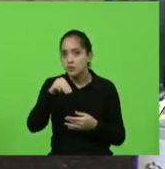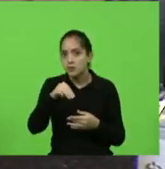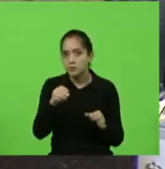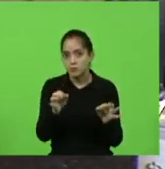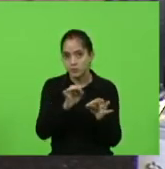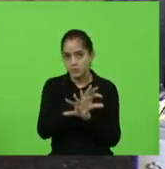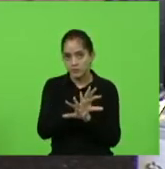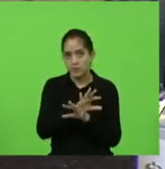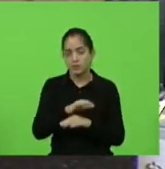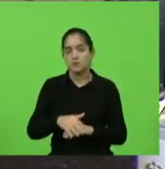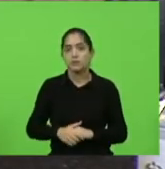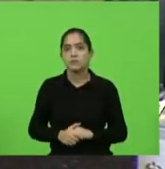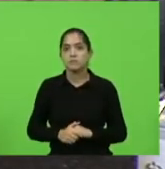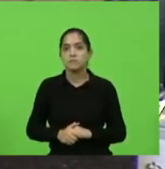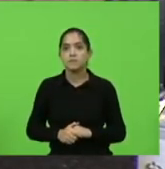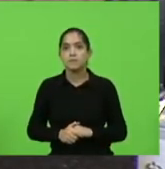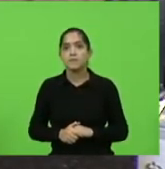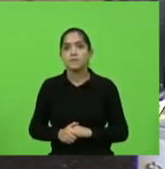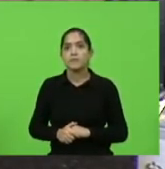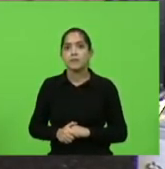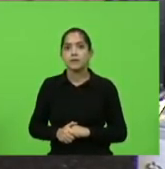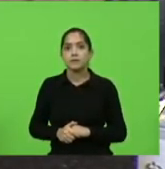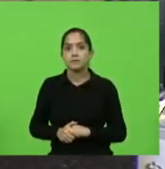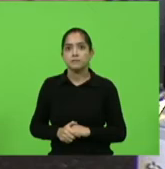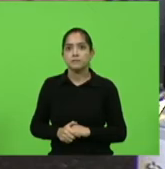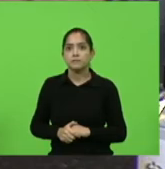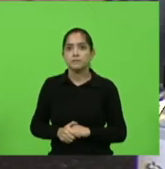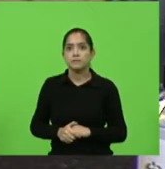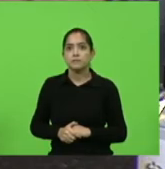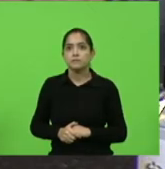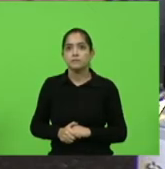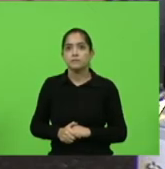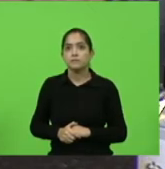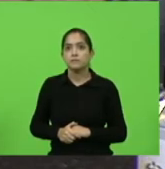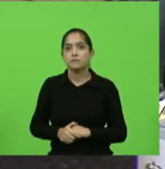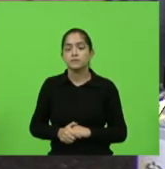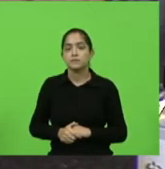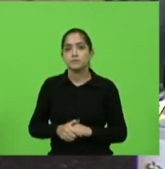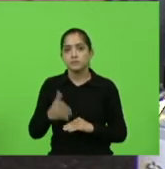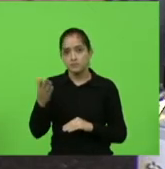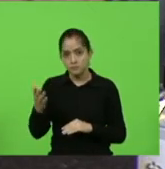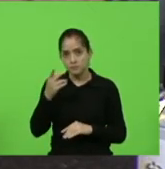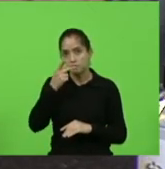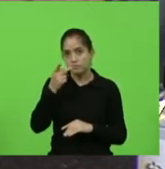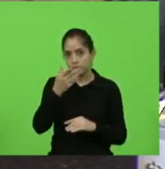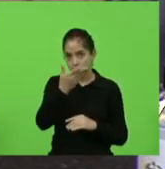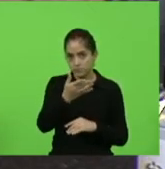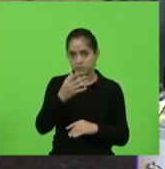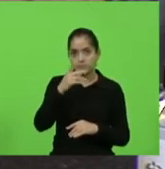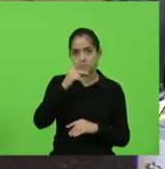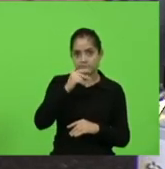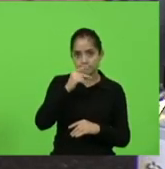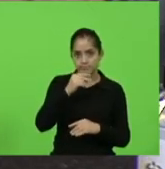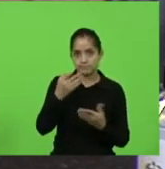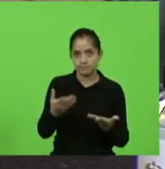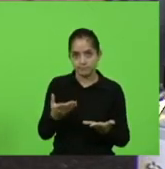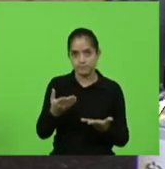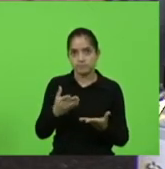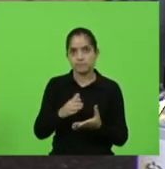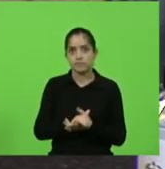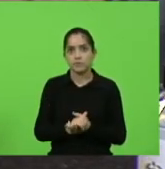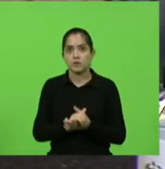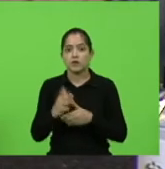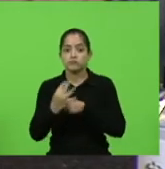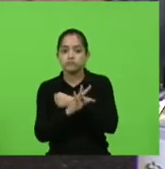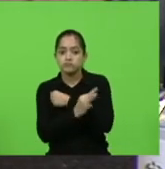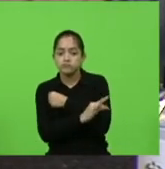por gentileza. Mais 1 minuto para concluir, deputado. Como bem disse o deputado Kennedy, quando o tubaronense disse, olha, nós